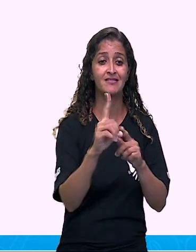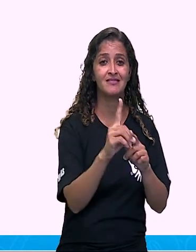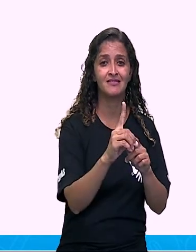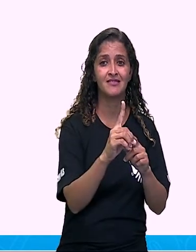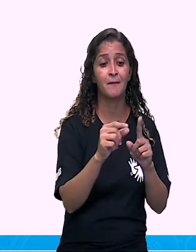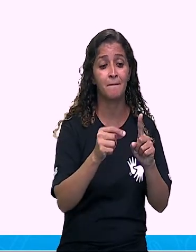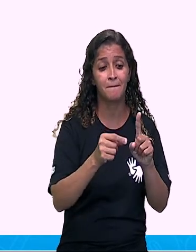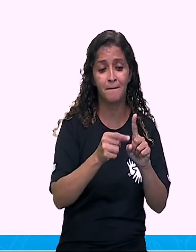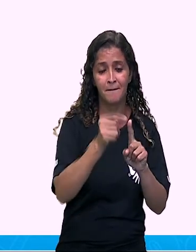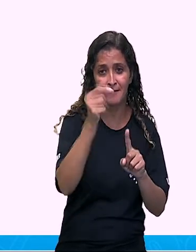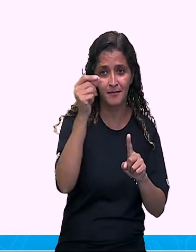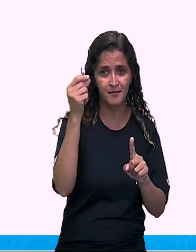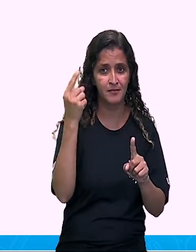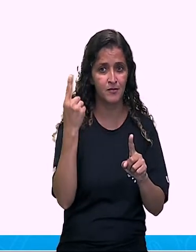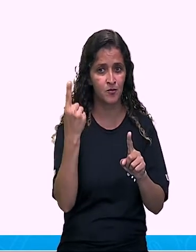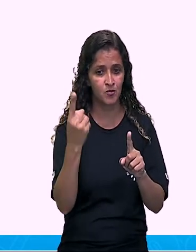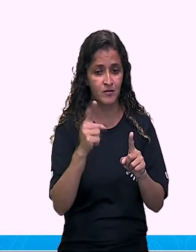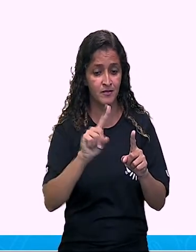aqui, ó.